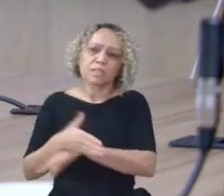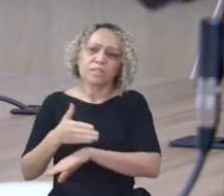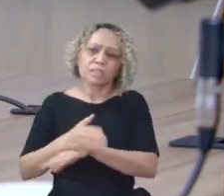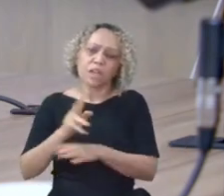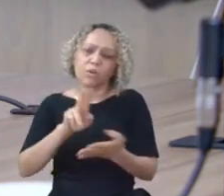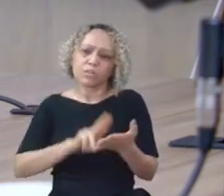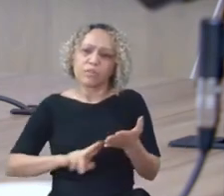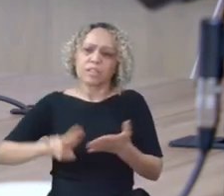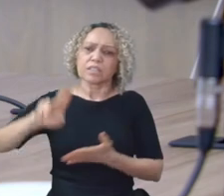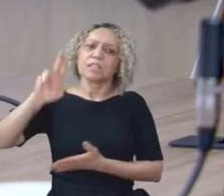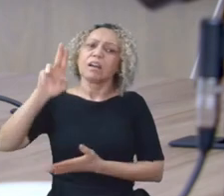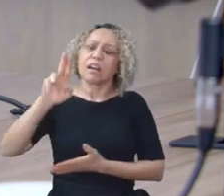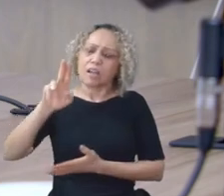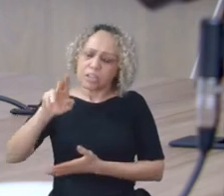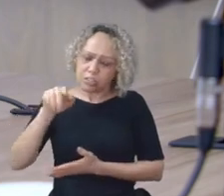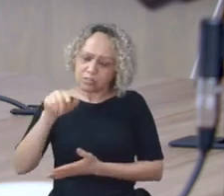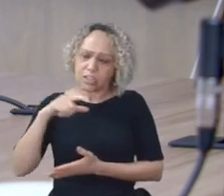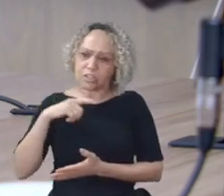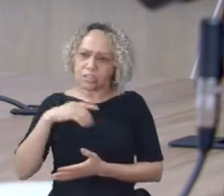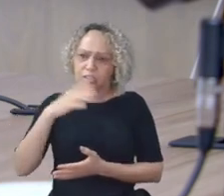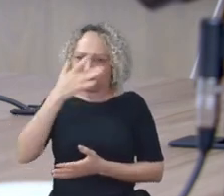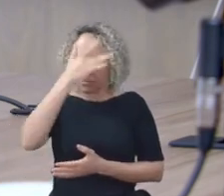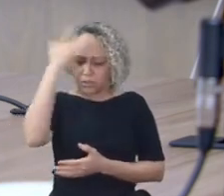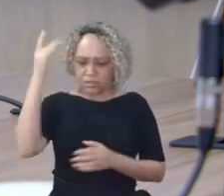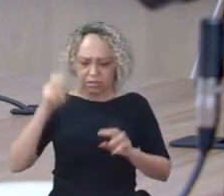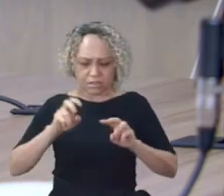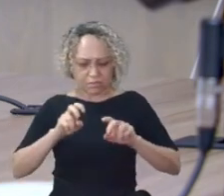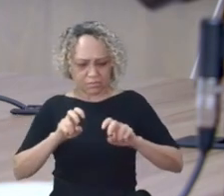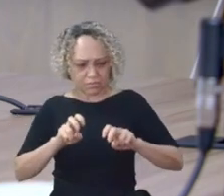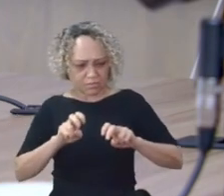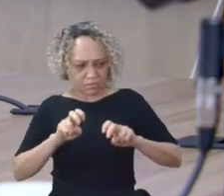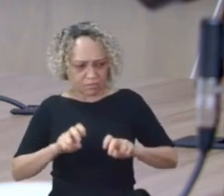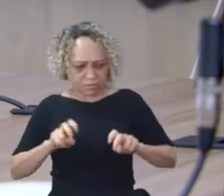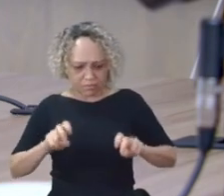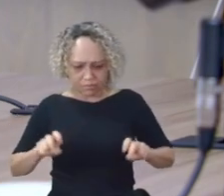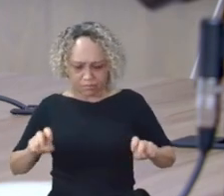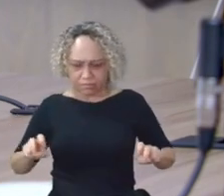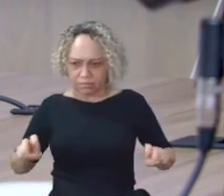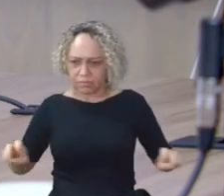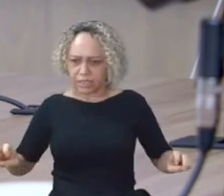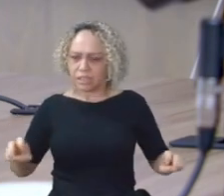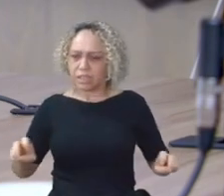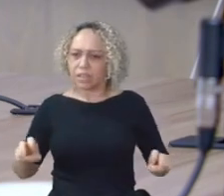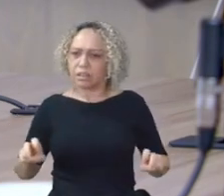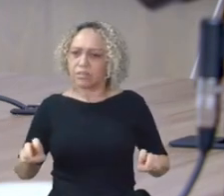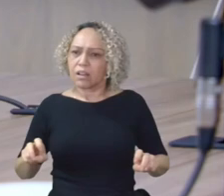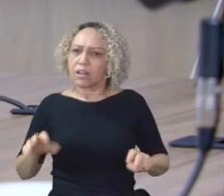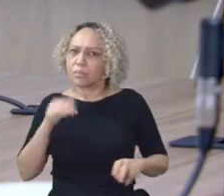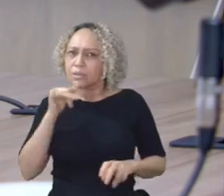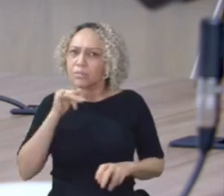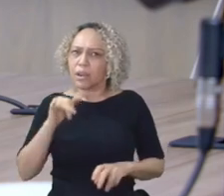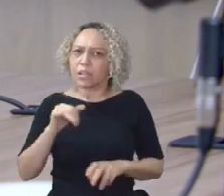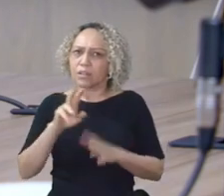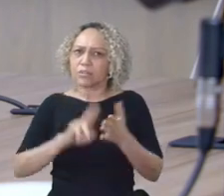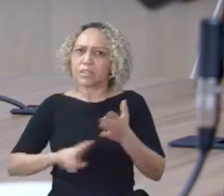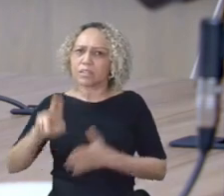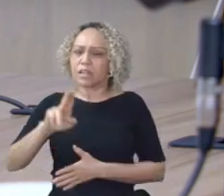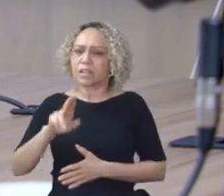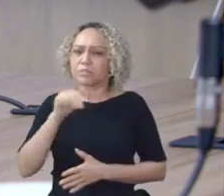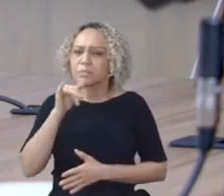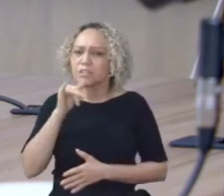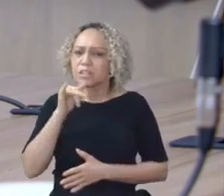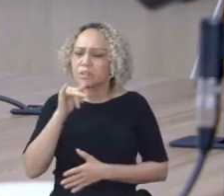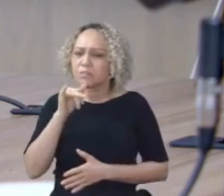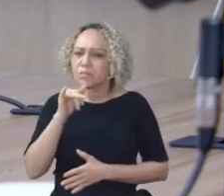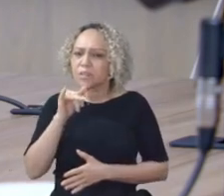de mestrados, e que perguntavam para a juventude que chegava, que queria se graduar, e uma pergunta que sempre me tocou e eu nunca esqueci,